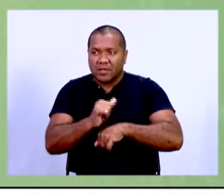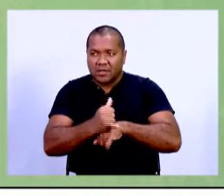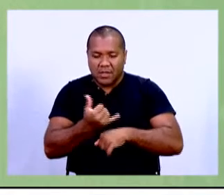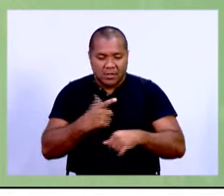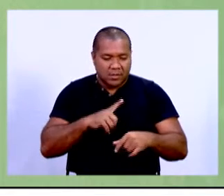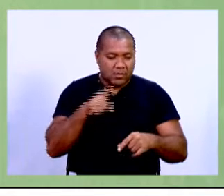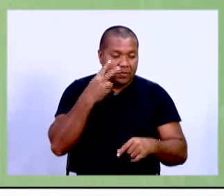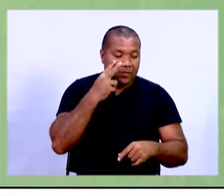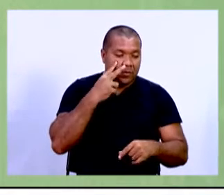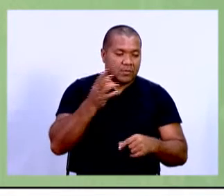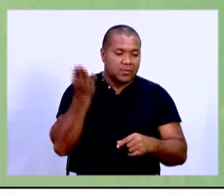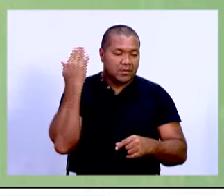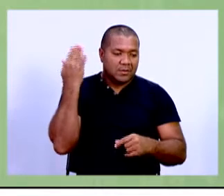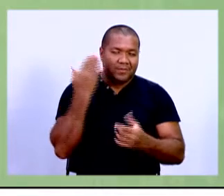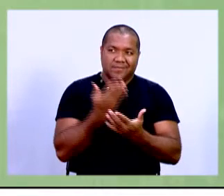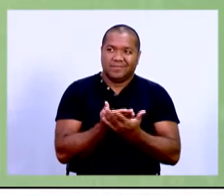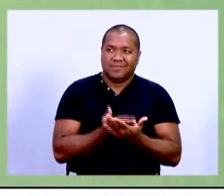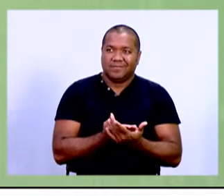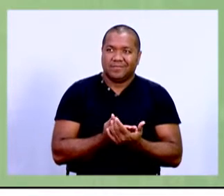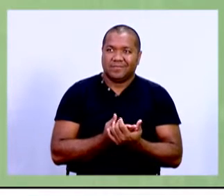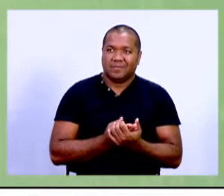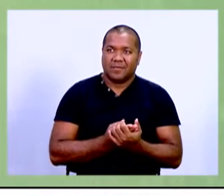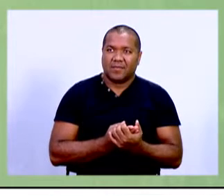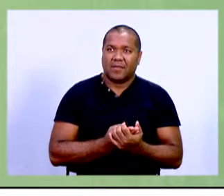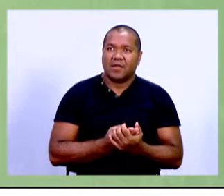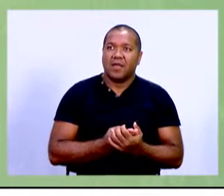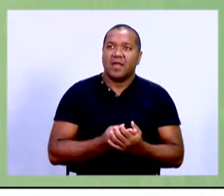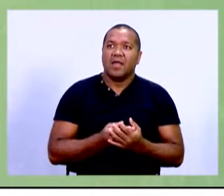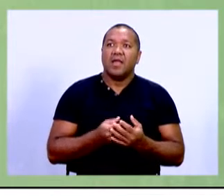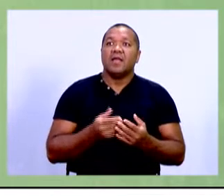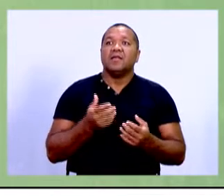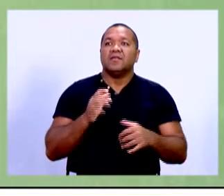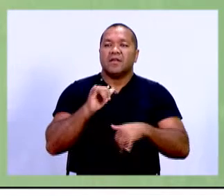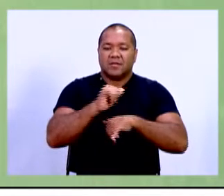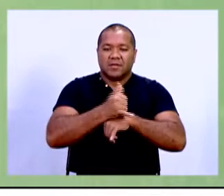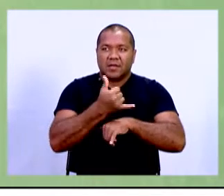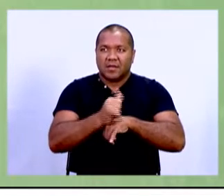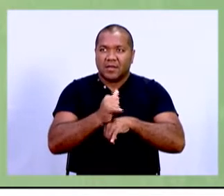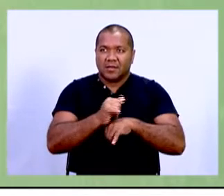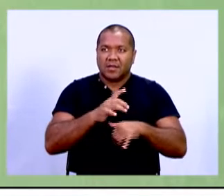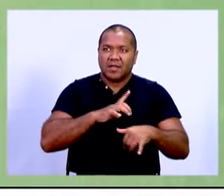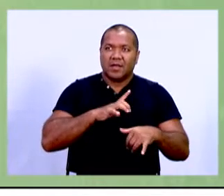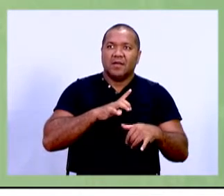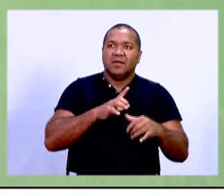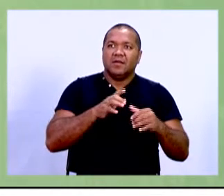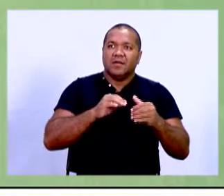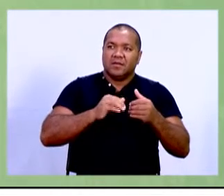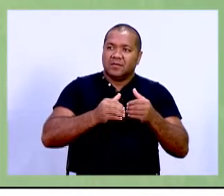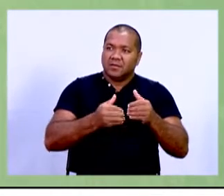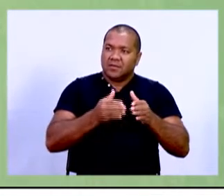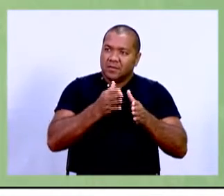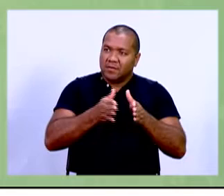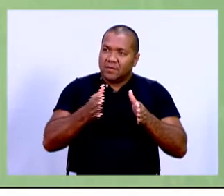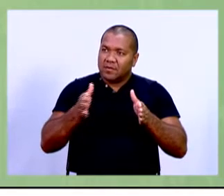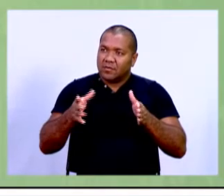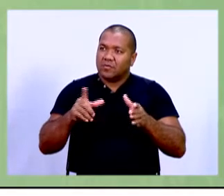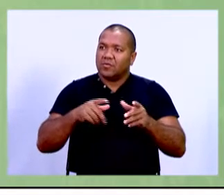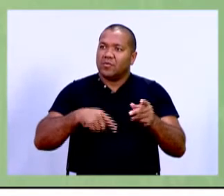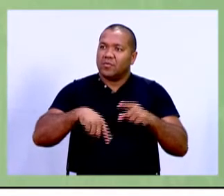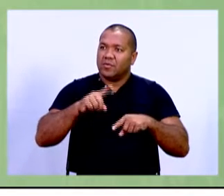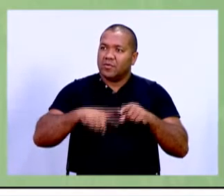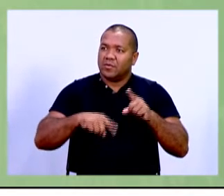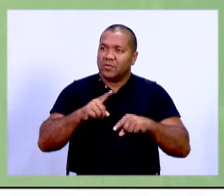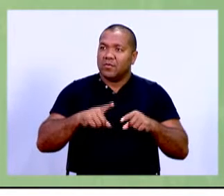aulas anteriores é a técnica de visão do produto, que é o Elevator Statement. Ele vai trazer para a